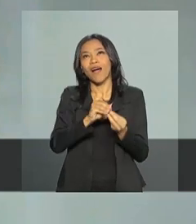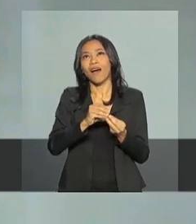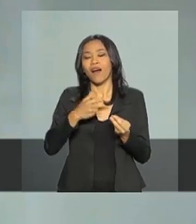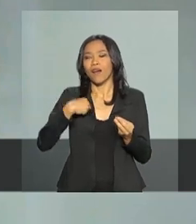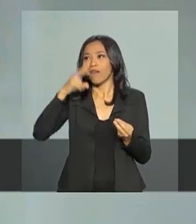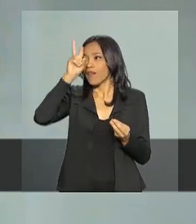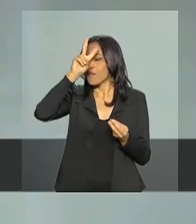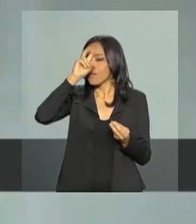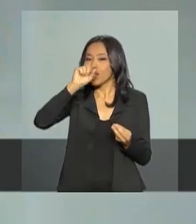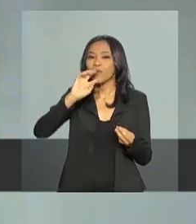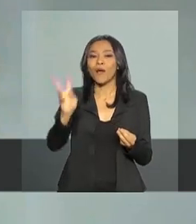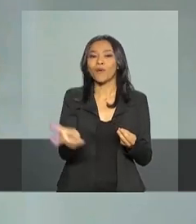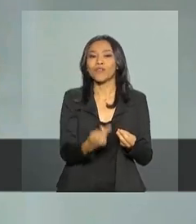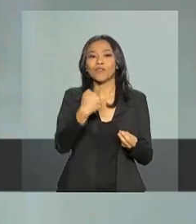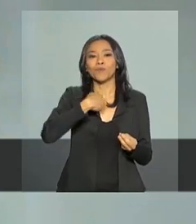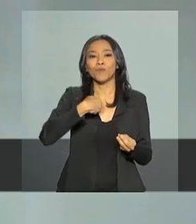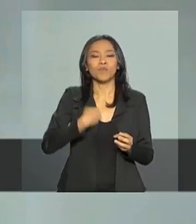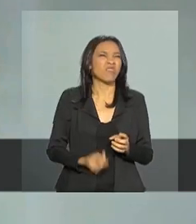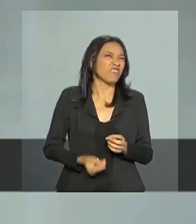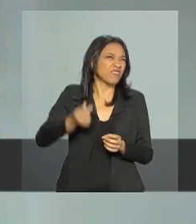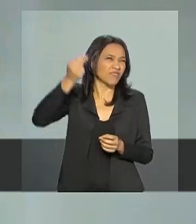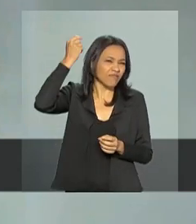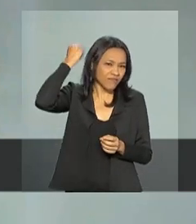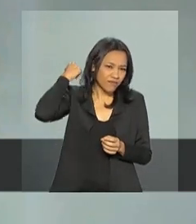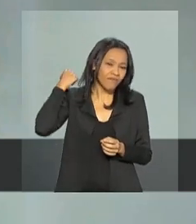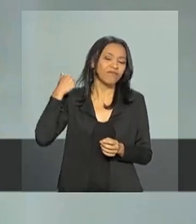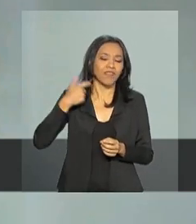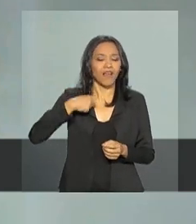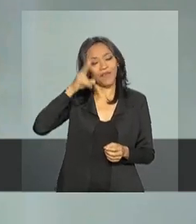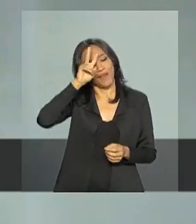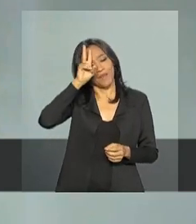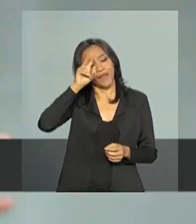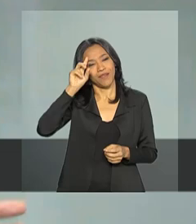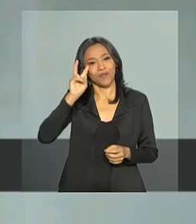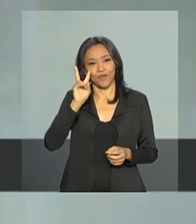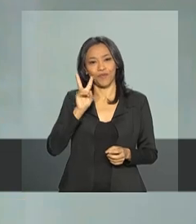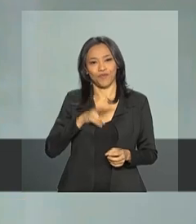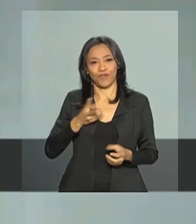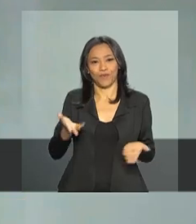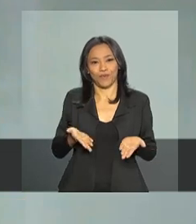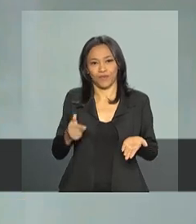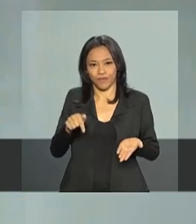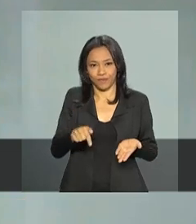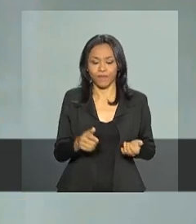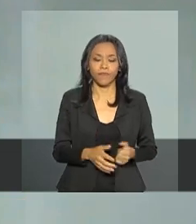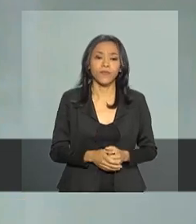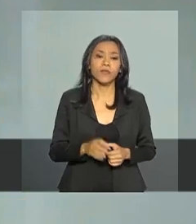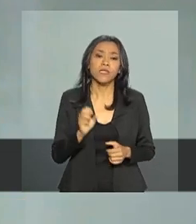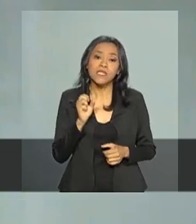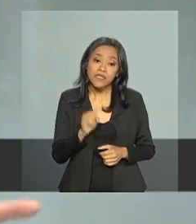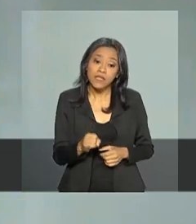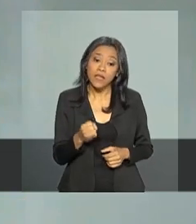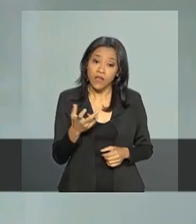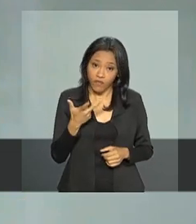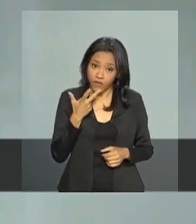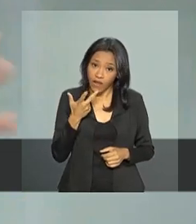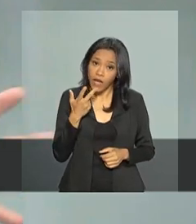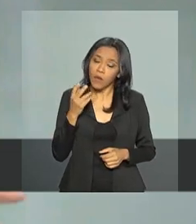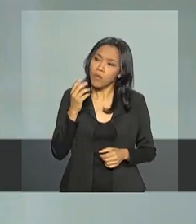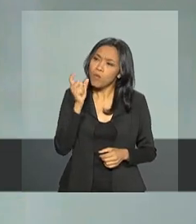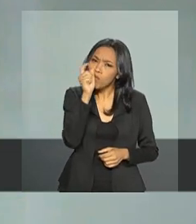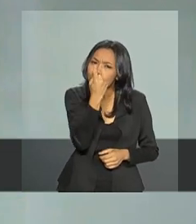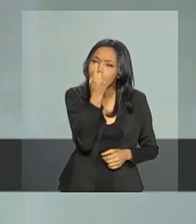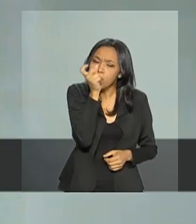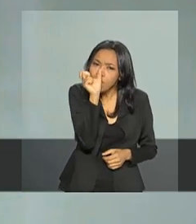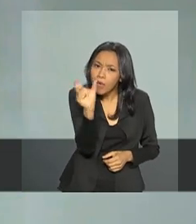tempo passado. Então, como disse um pouco ontem, eu acho que a sua, se eu quisesse dar uma diretriz, uma